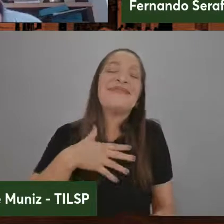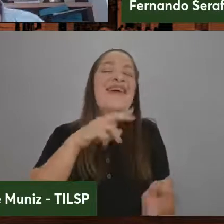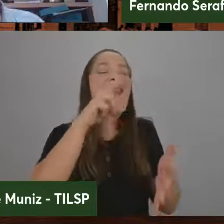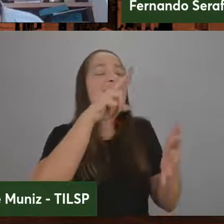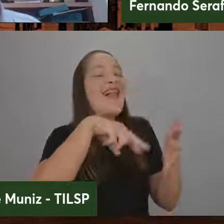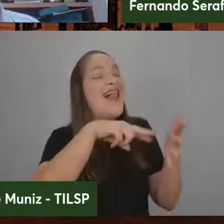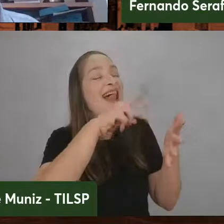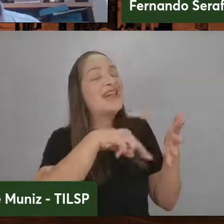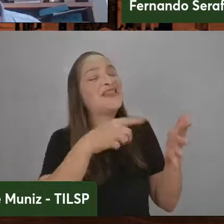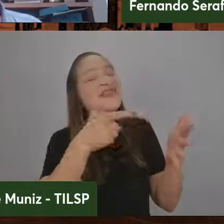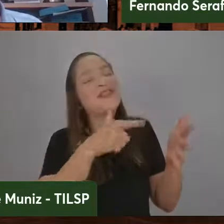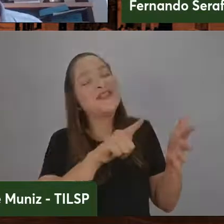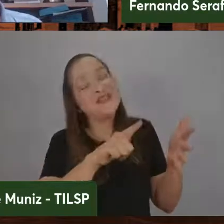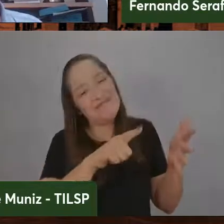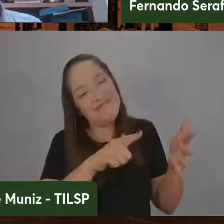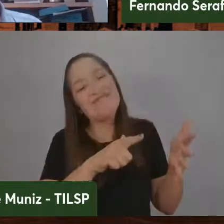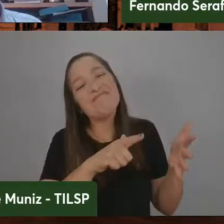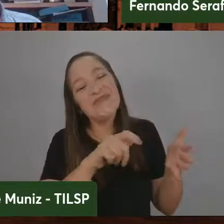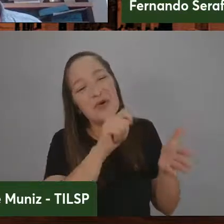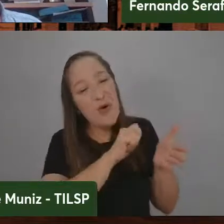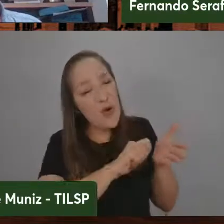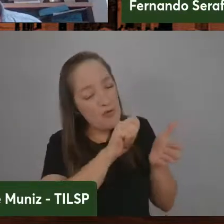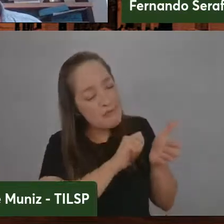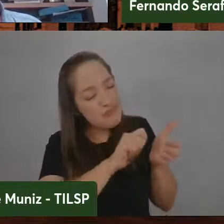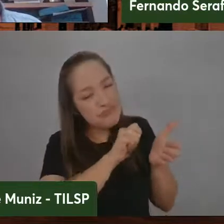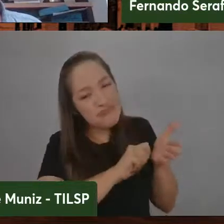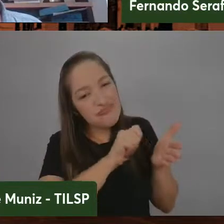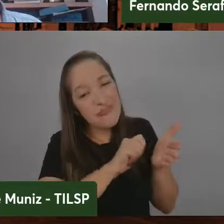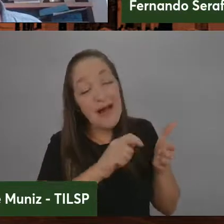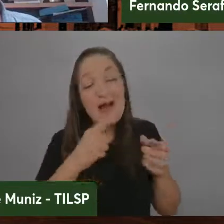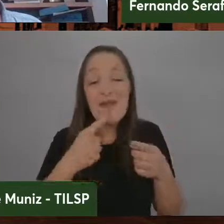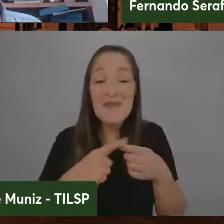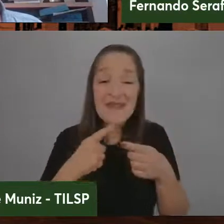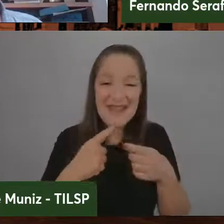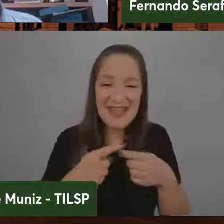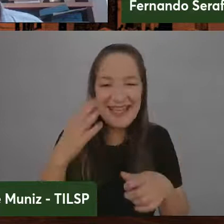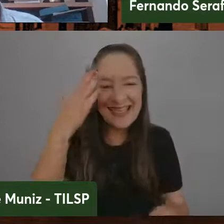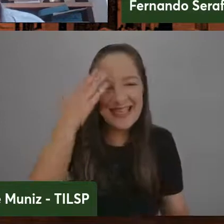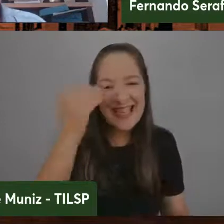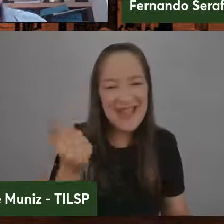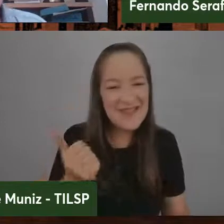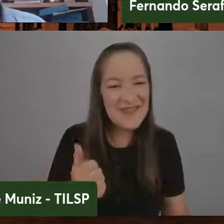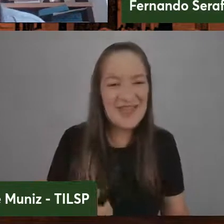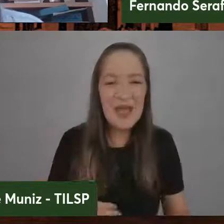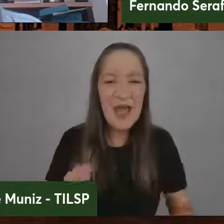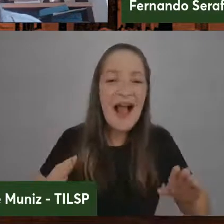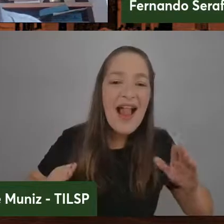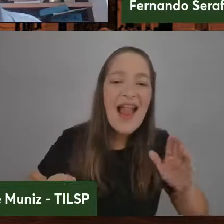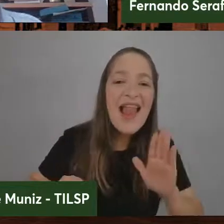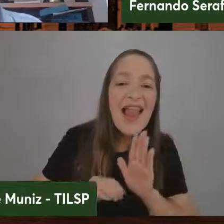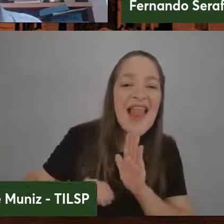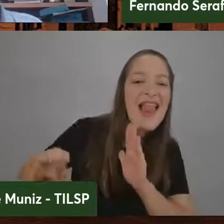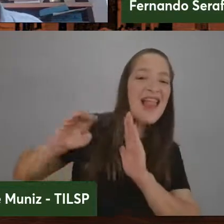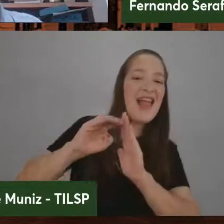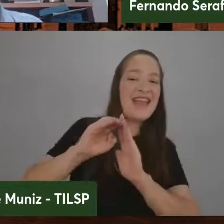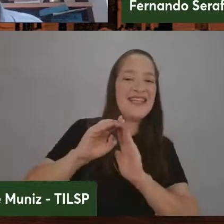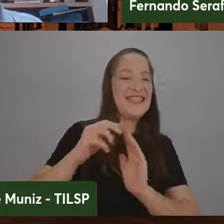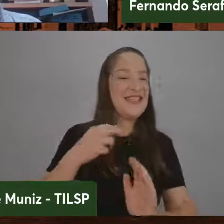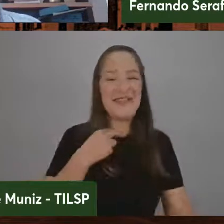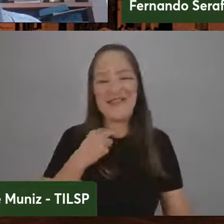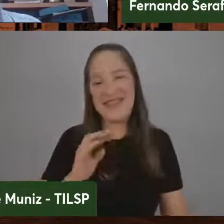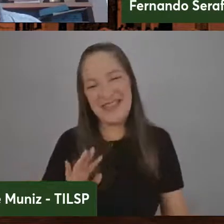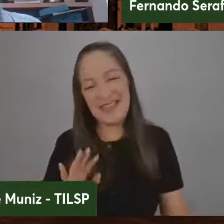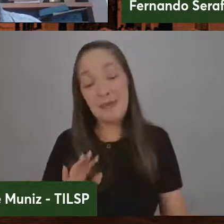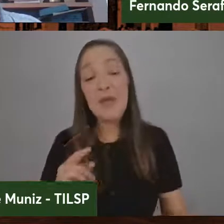que eu fiz do manuscrito, porque eu sabia que eu não podia ir além daquilo. E tem uma